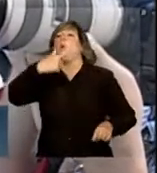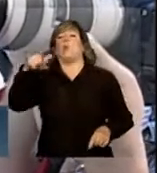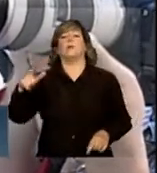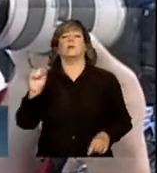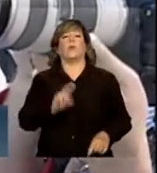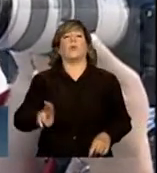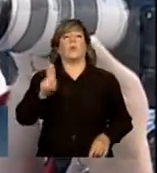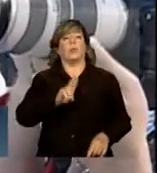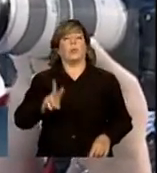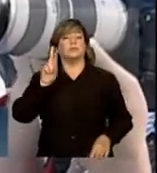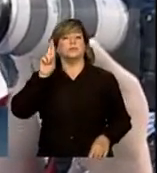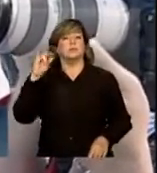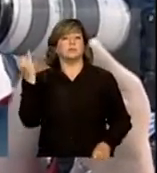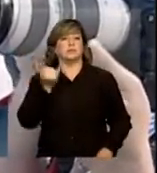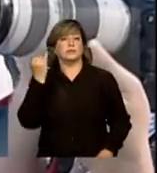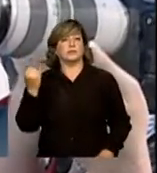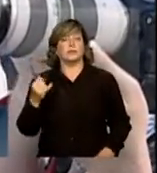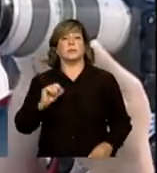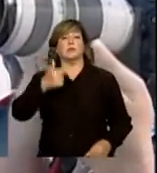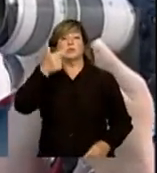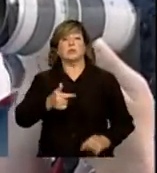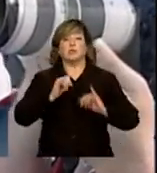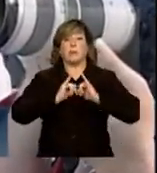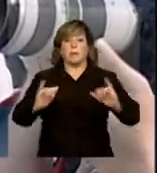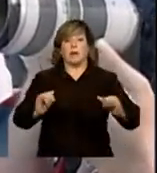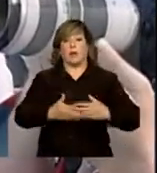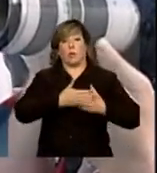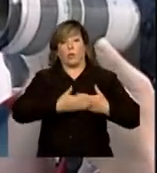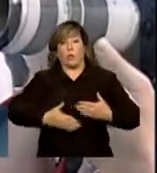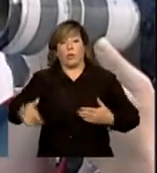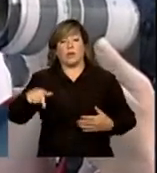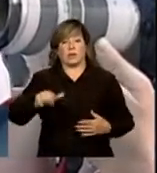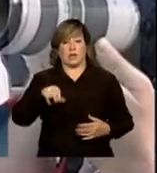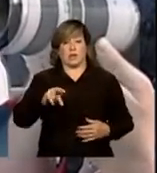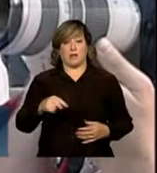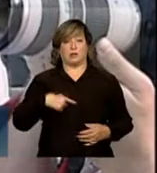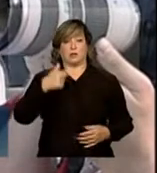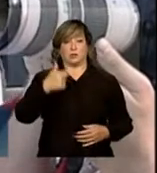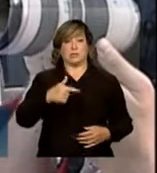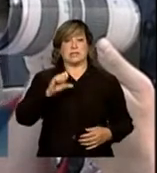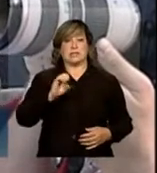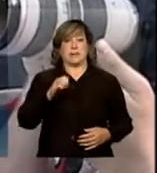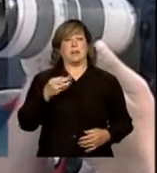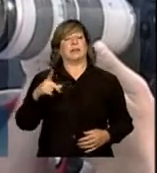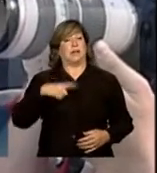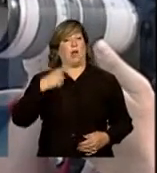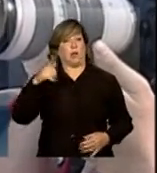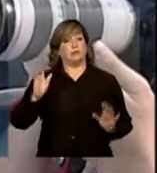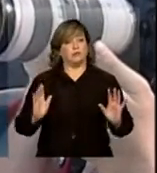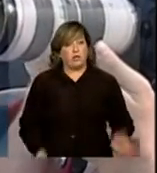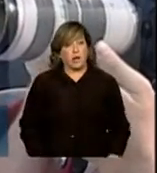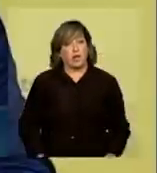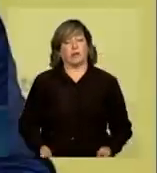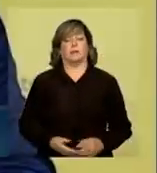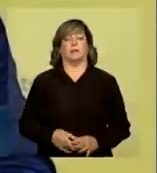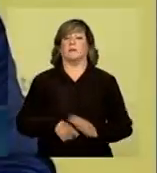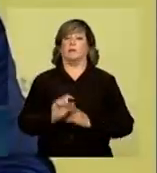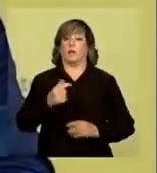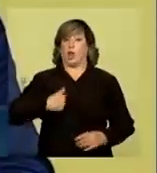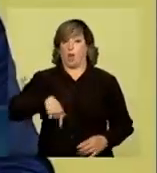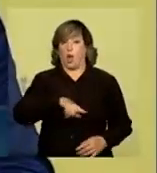Universidades representativas esse para a segunda chamada ao longo ao longo desse ano no segundo semestre já tem outras Nossa